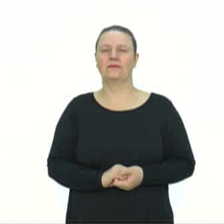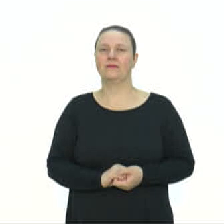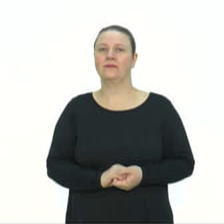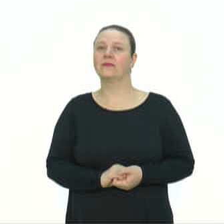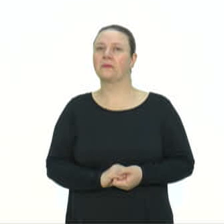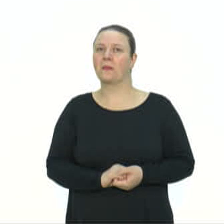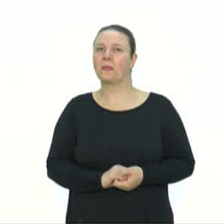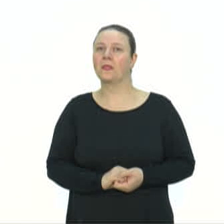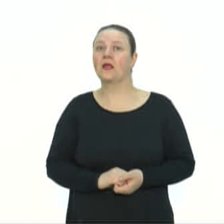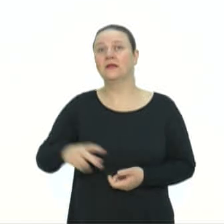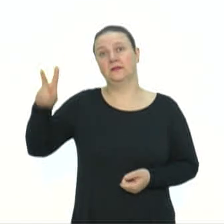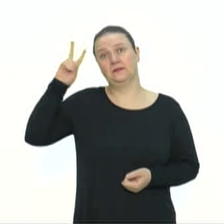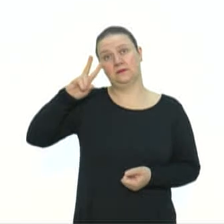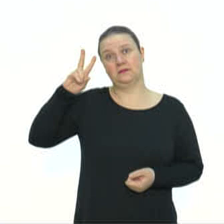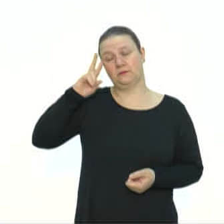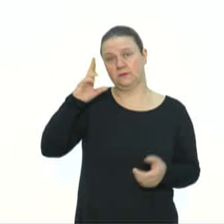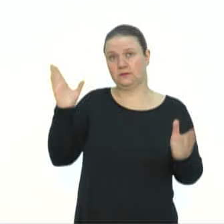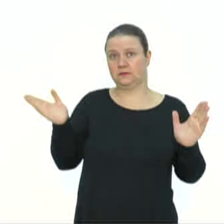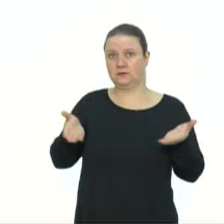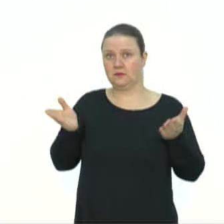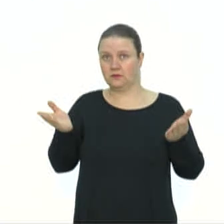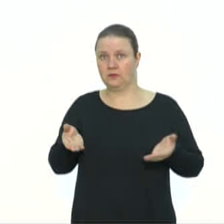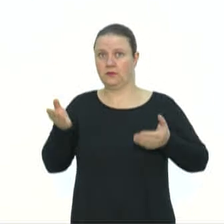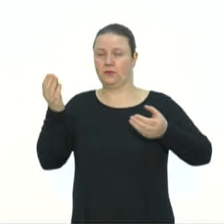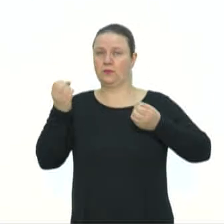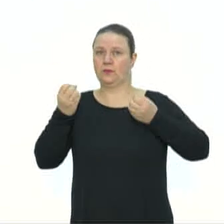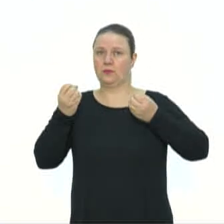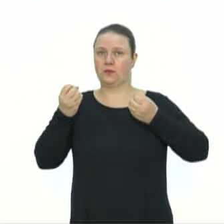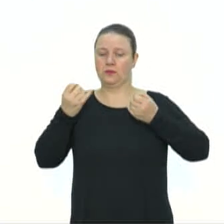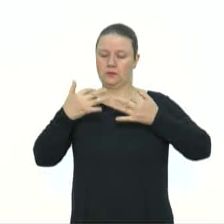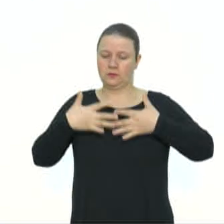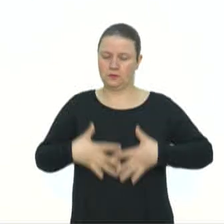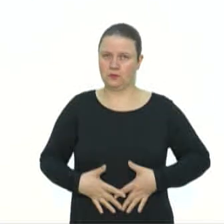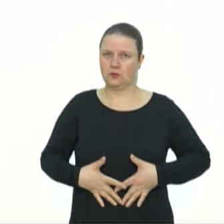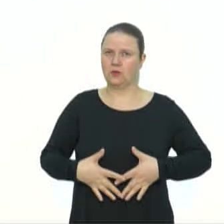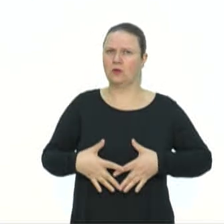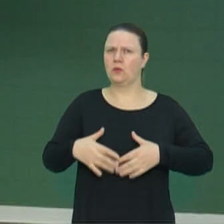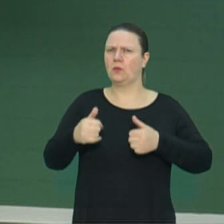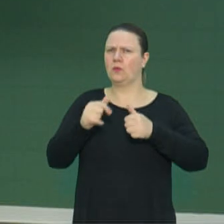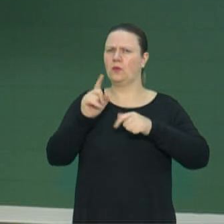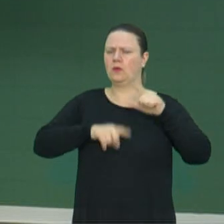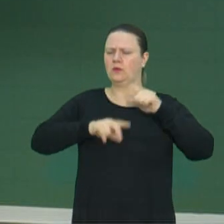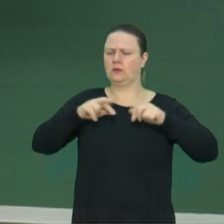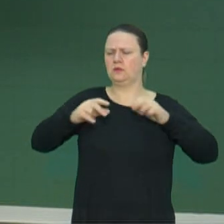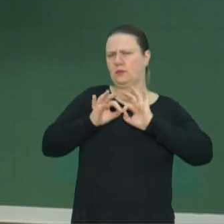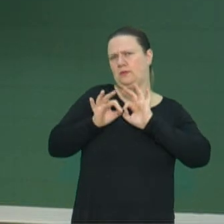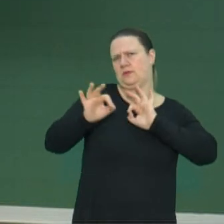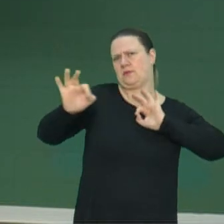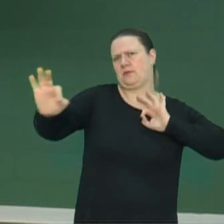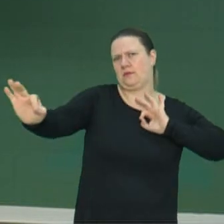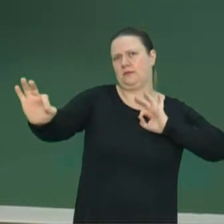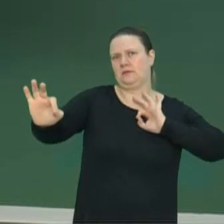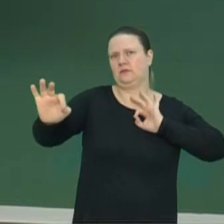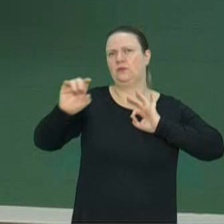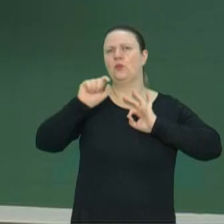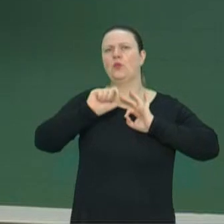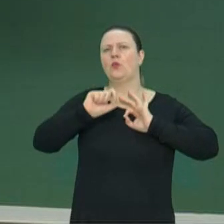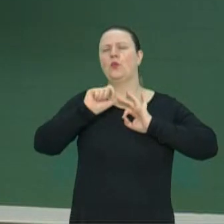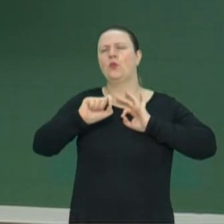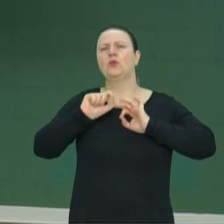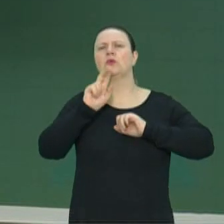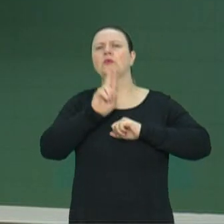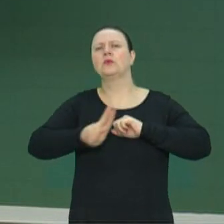Pásame. Lembre que estamos falando de algo que está lejos, algo que está longe. Então, qual o pronome que eu utilizo quando algo está